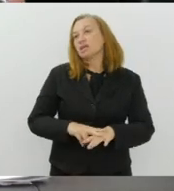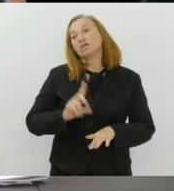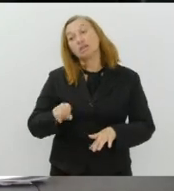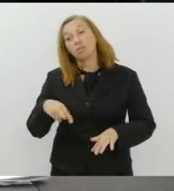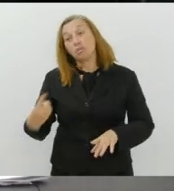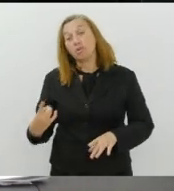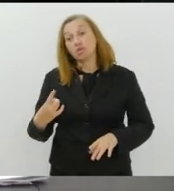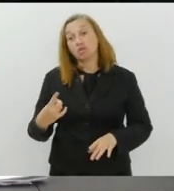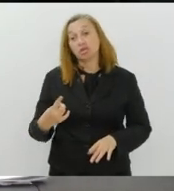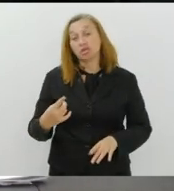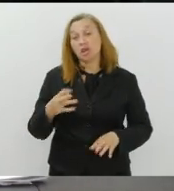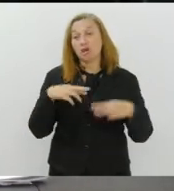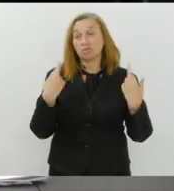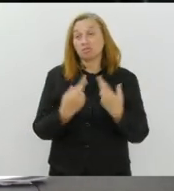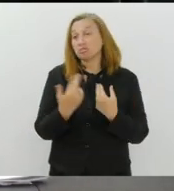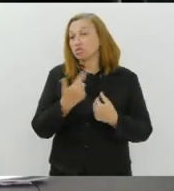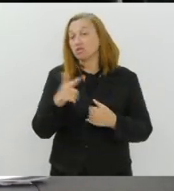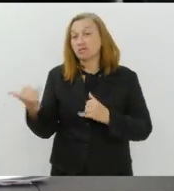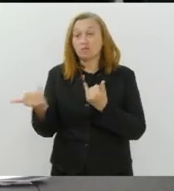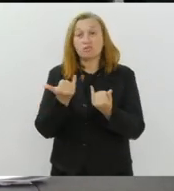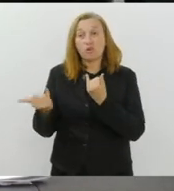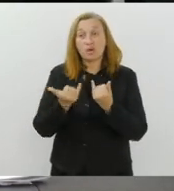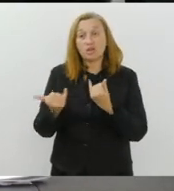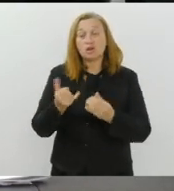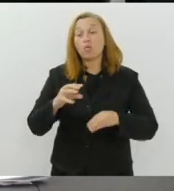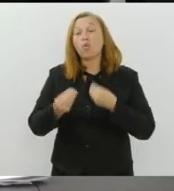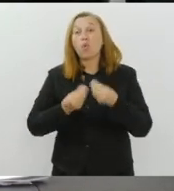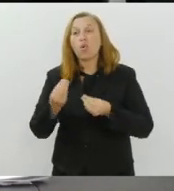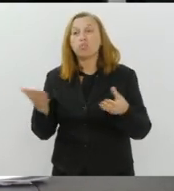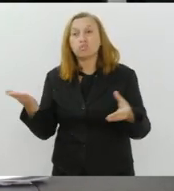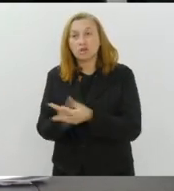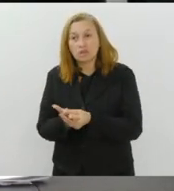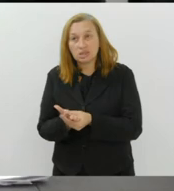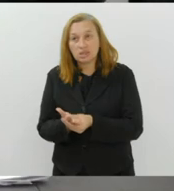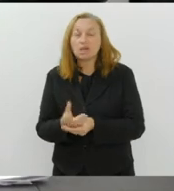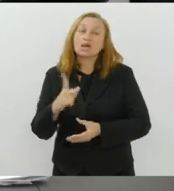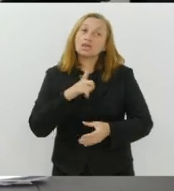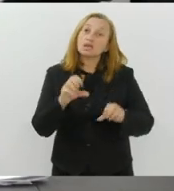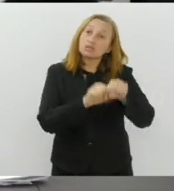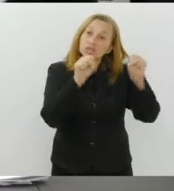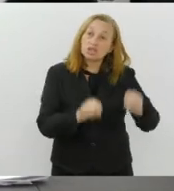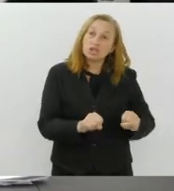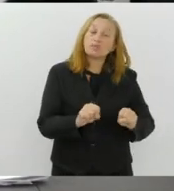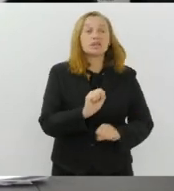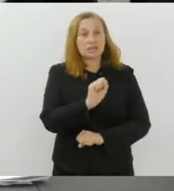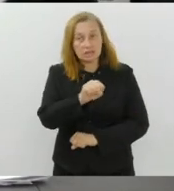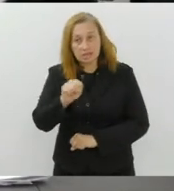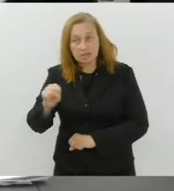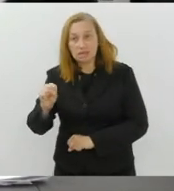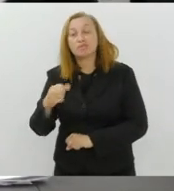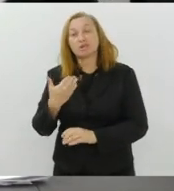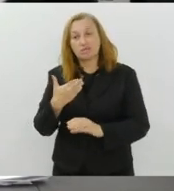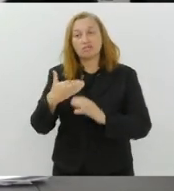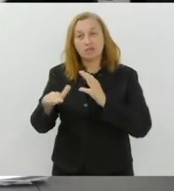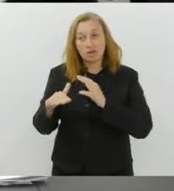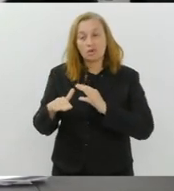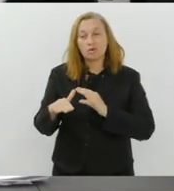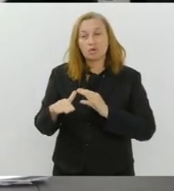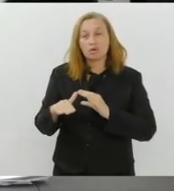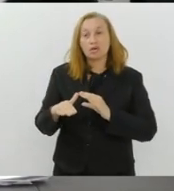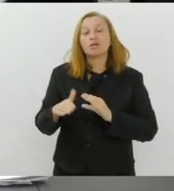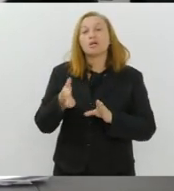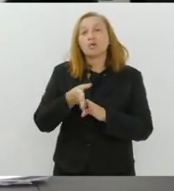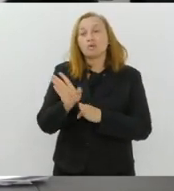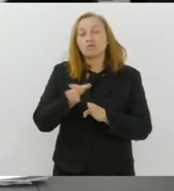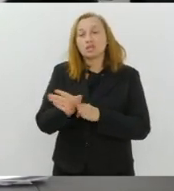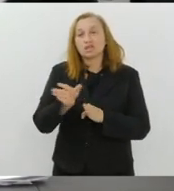reunião, não tivemos mais notícias de como andam os processos. Então, é porque isso tem sistema, né? Então... Sim, mas faremos o envio, conforme a